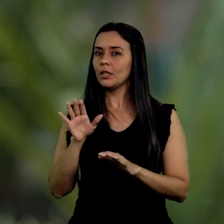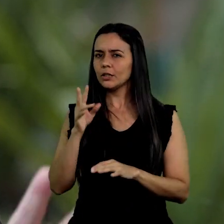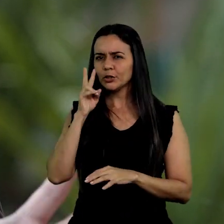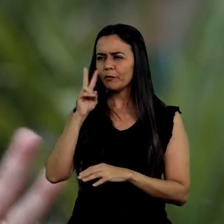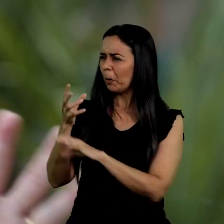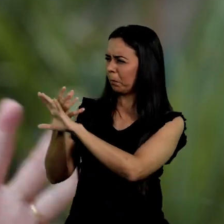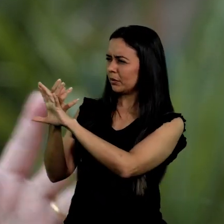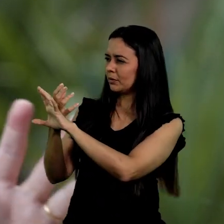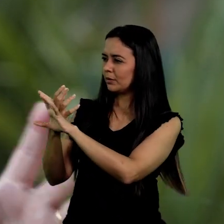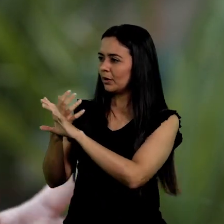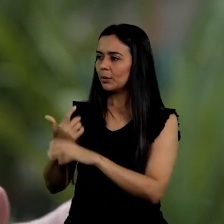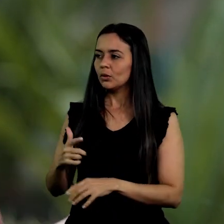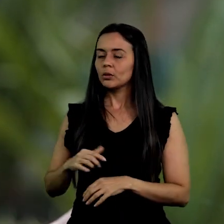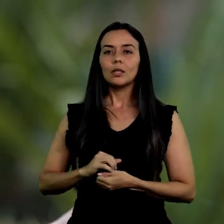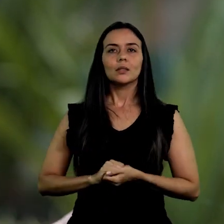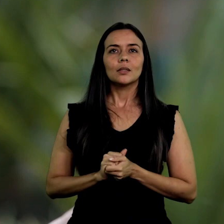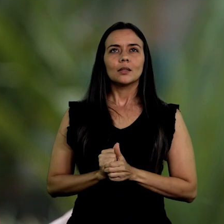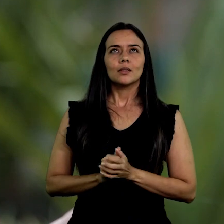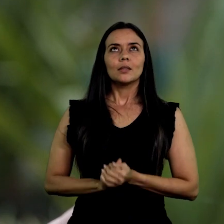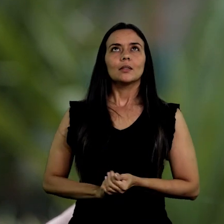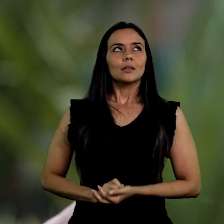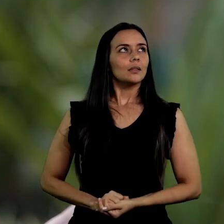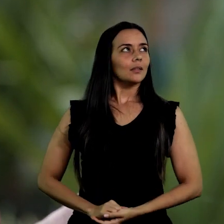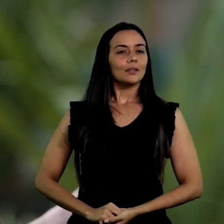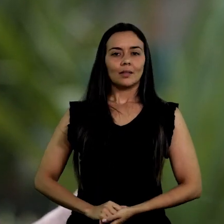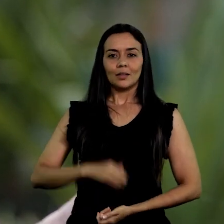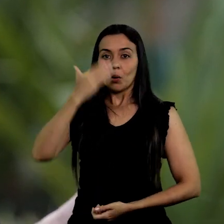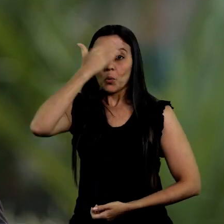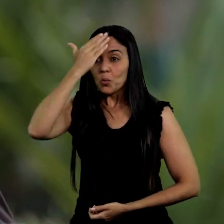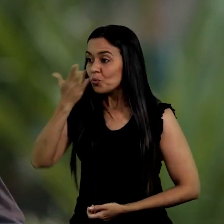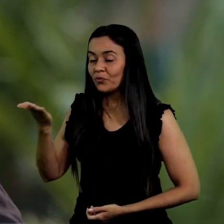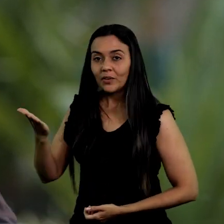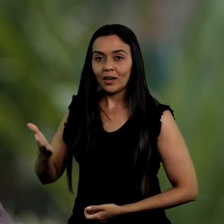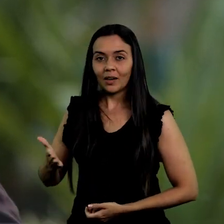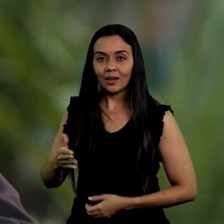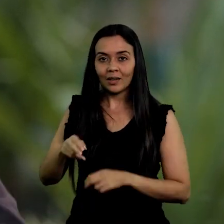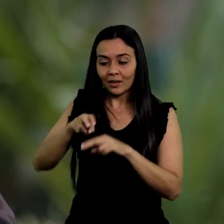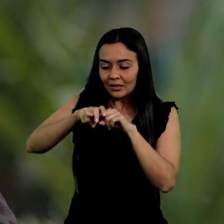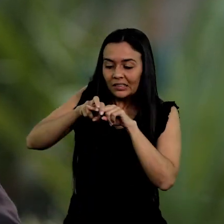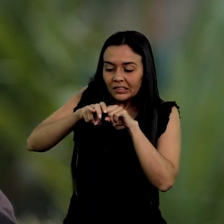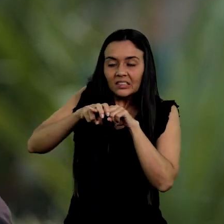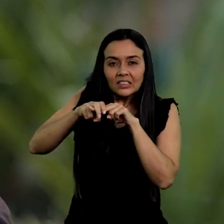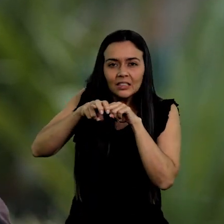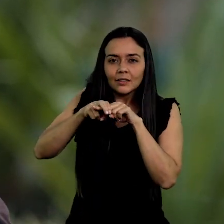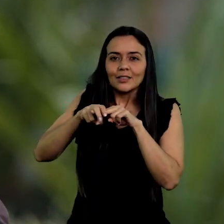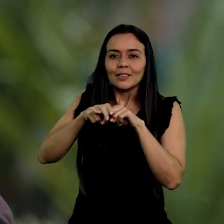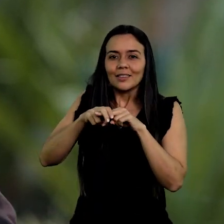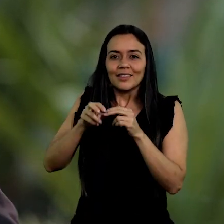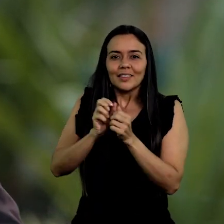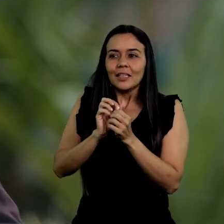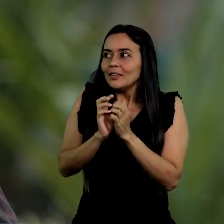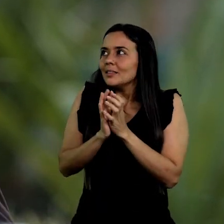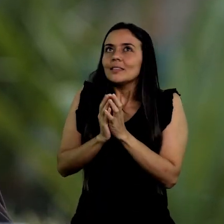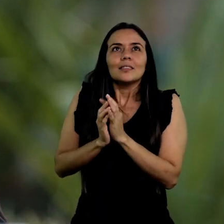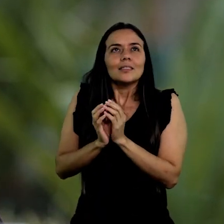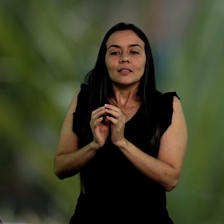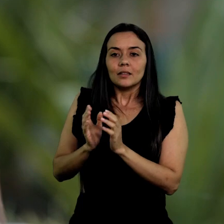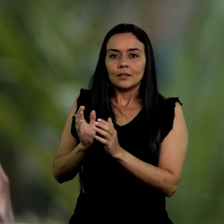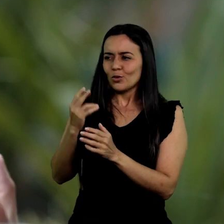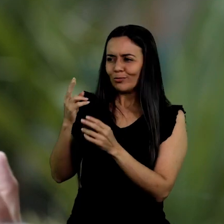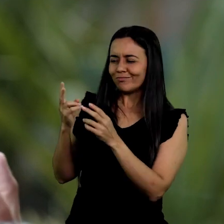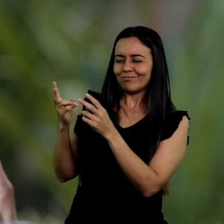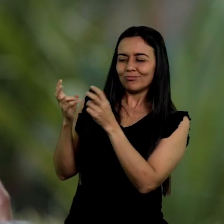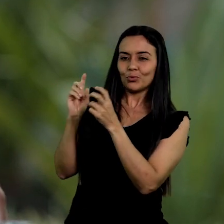perna dela que está chacoalhando, a pessoa está muito nervosa, né? Ou você não está vendo ela mexer as mãos assim, né? Então, quando a gente